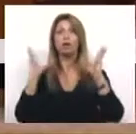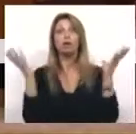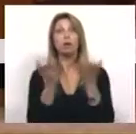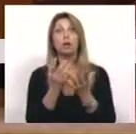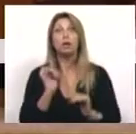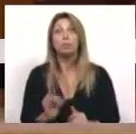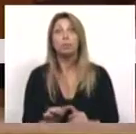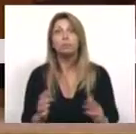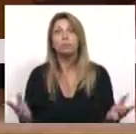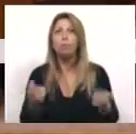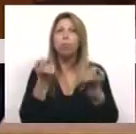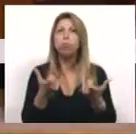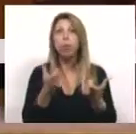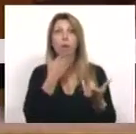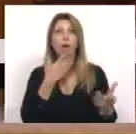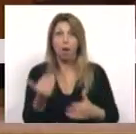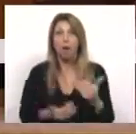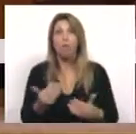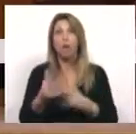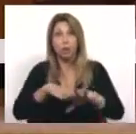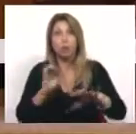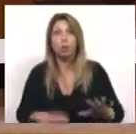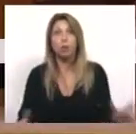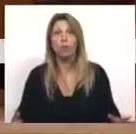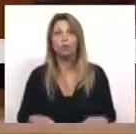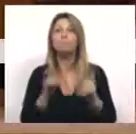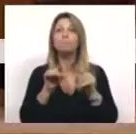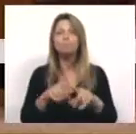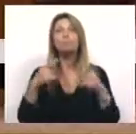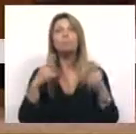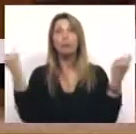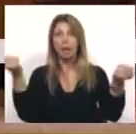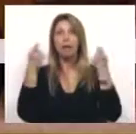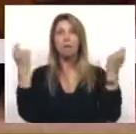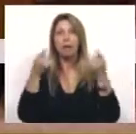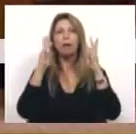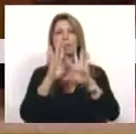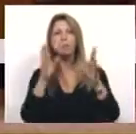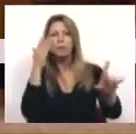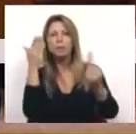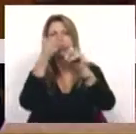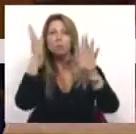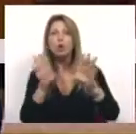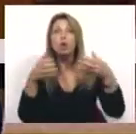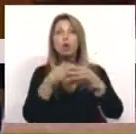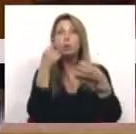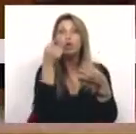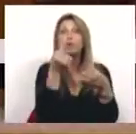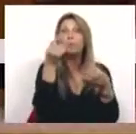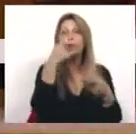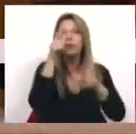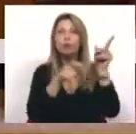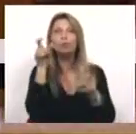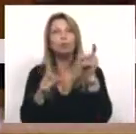isso, pouco eficazes. Sugerem, assim, que essas campanhas sejam dedicadas a grupos específicos de população.